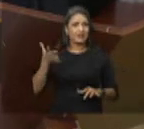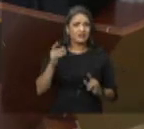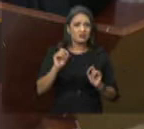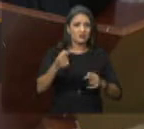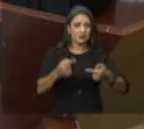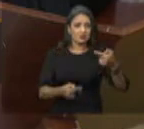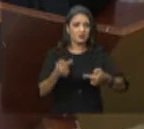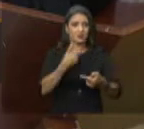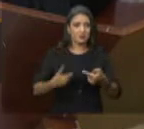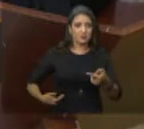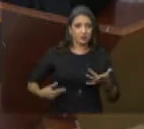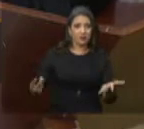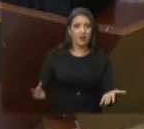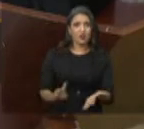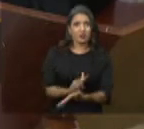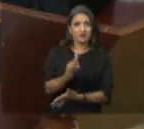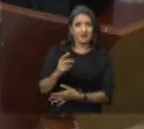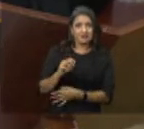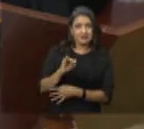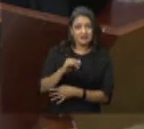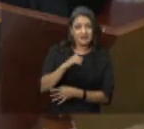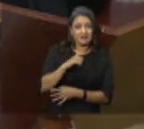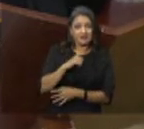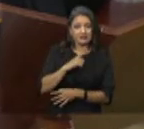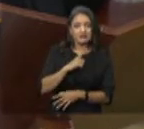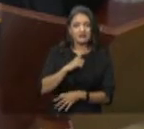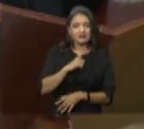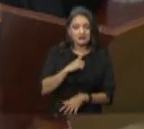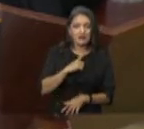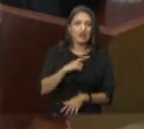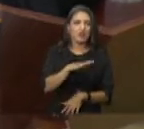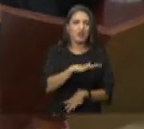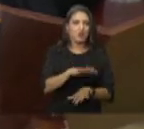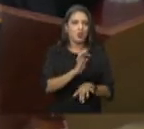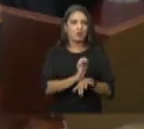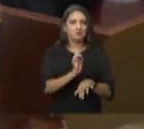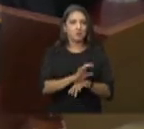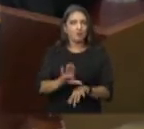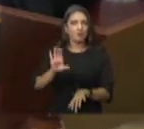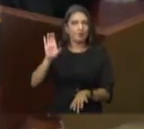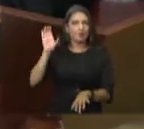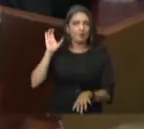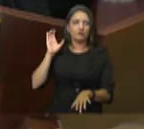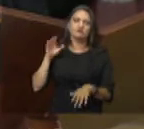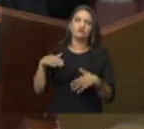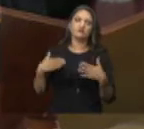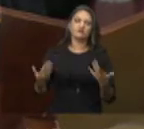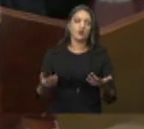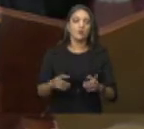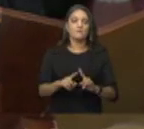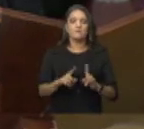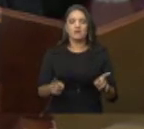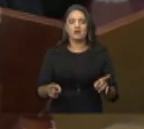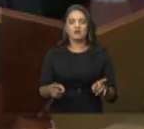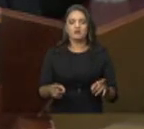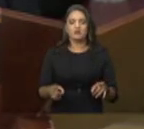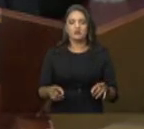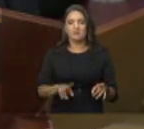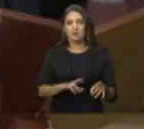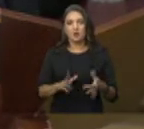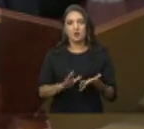política pública em caso de grave omissão constitucional do poder público sem que isso configure qualquer